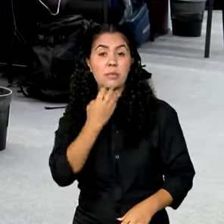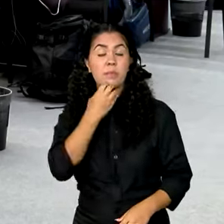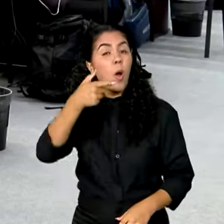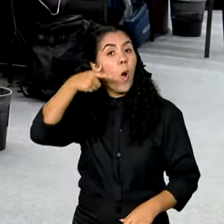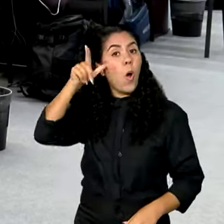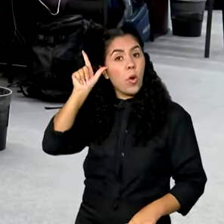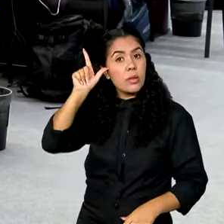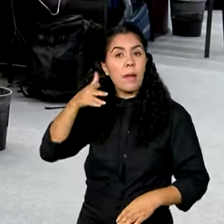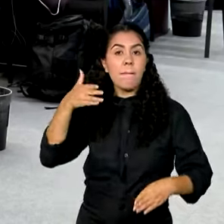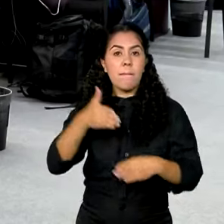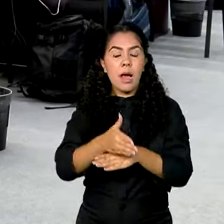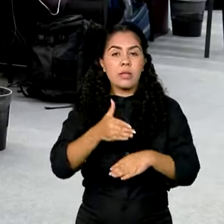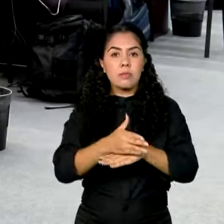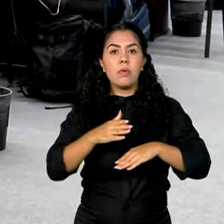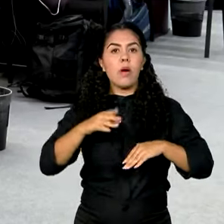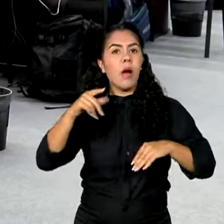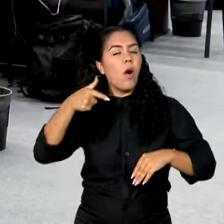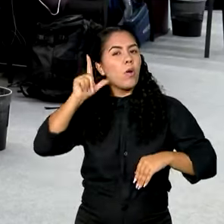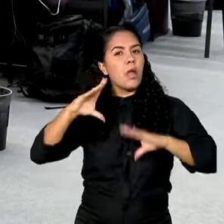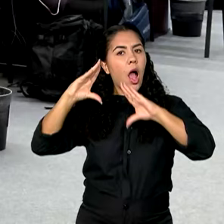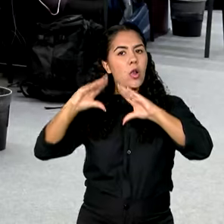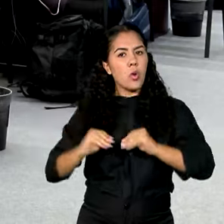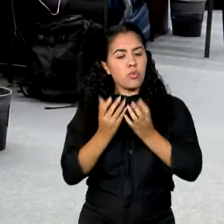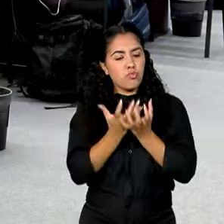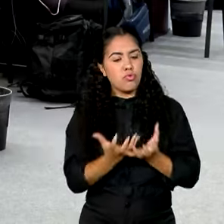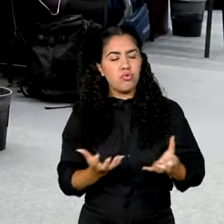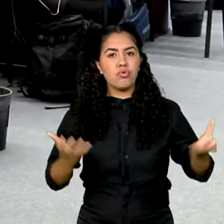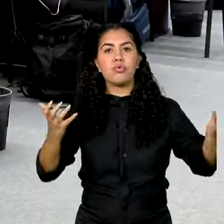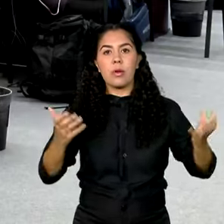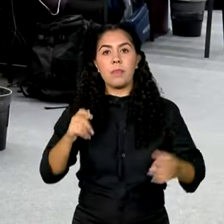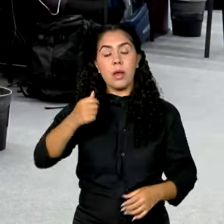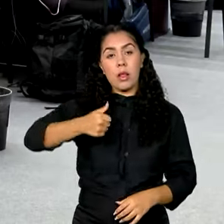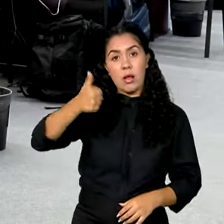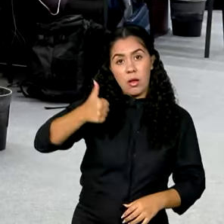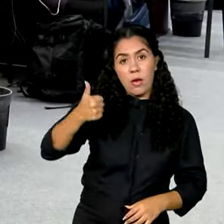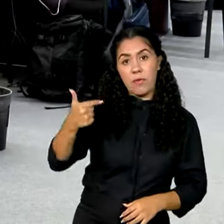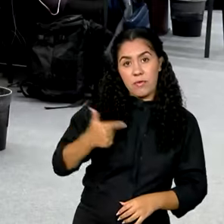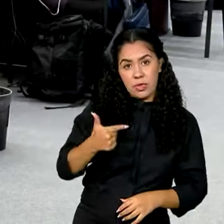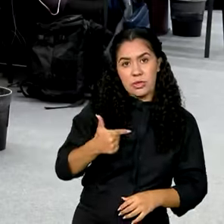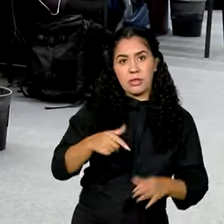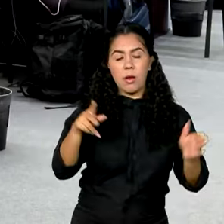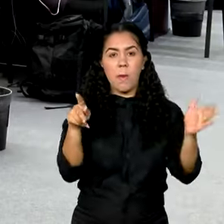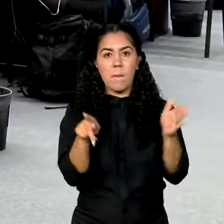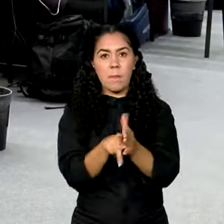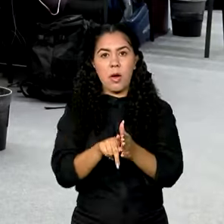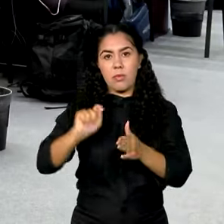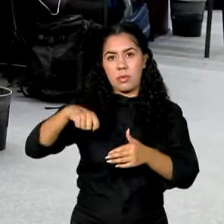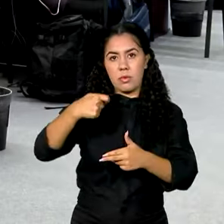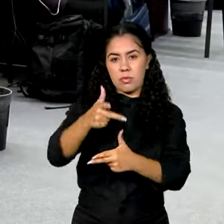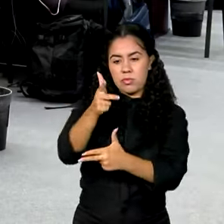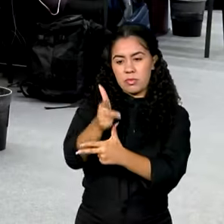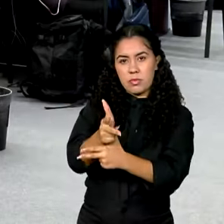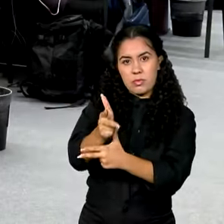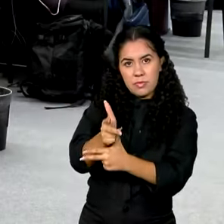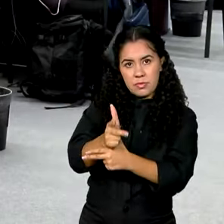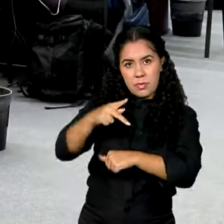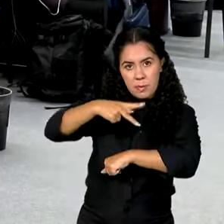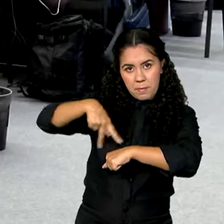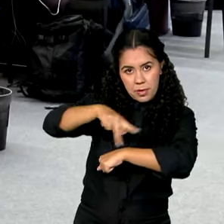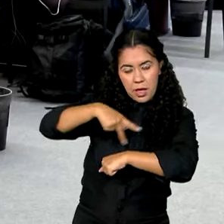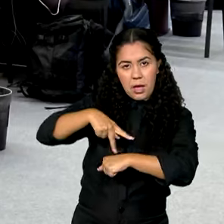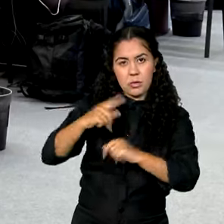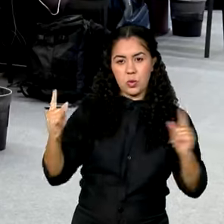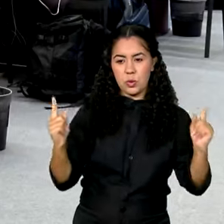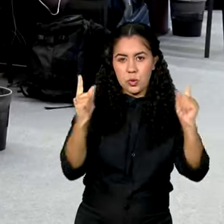ontem de um jantar oferecido pelo vice-primeiro-ministro da República do Tartaristão. Ontem, assim que o